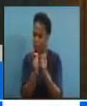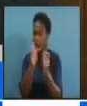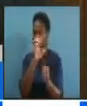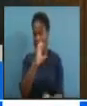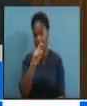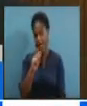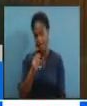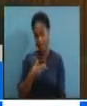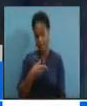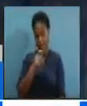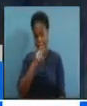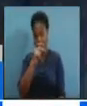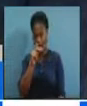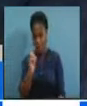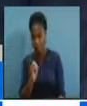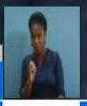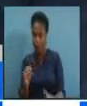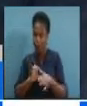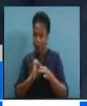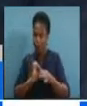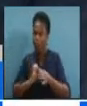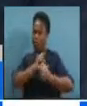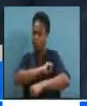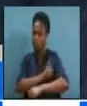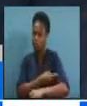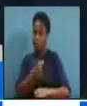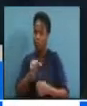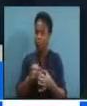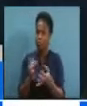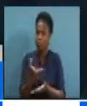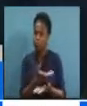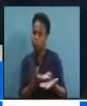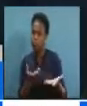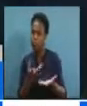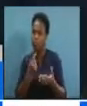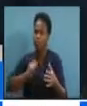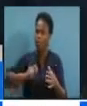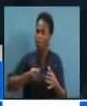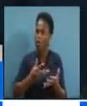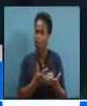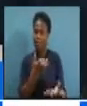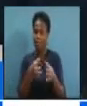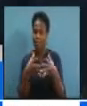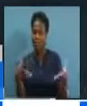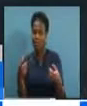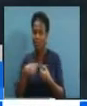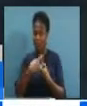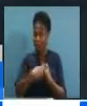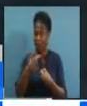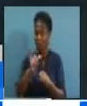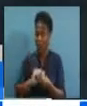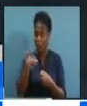CDAO, reforçando laços, estreitando e encetando grandes